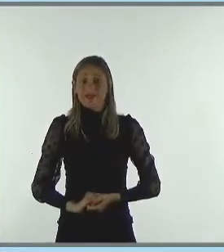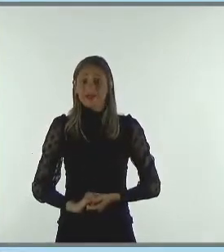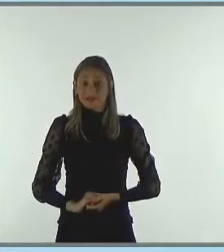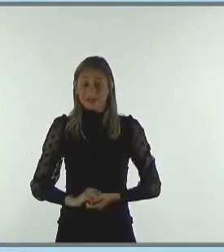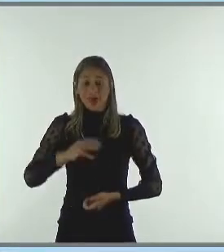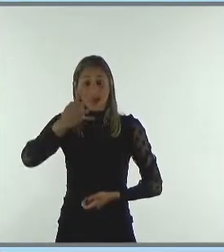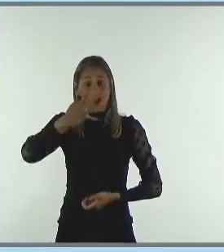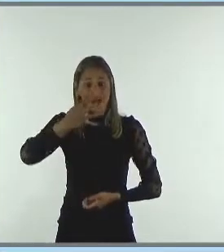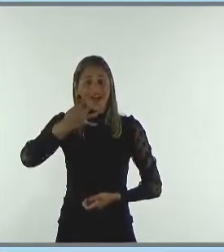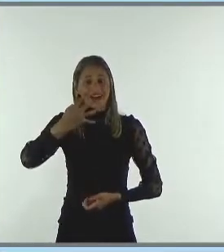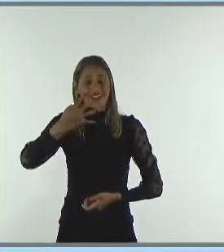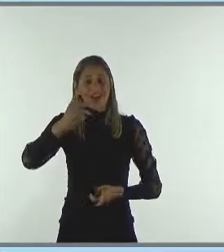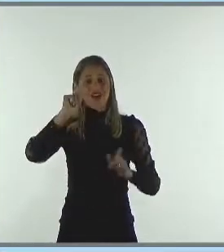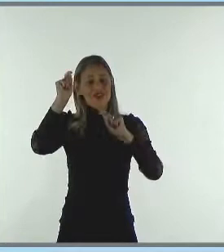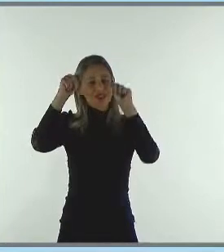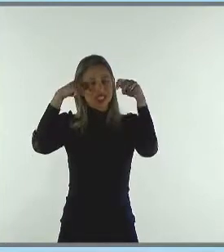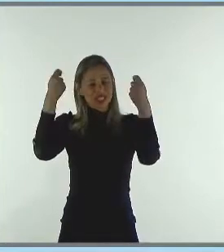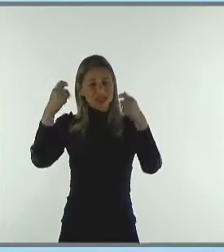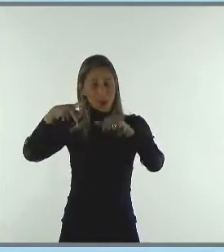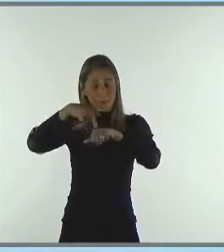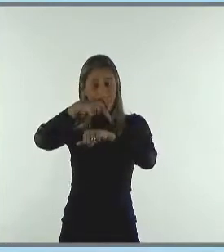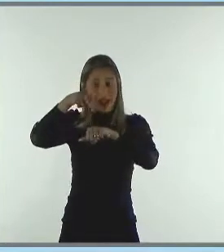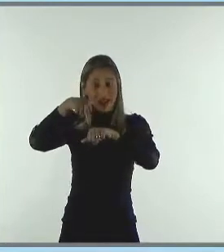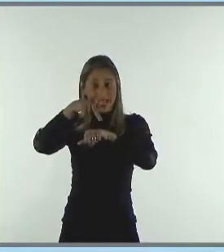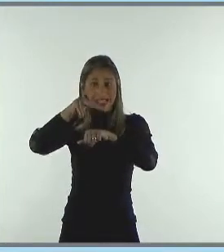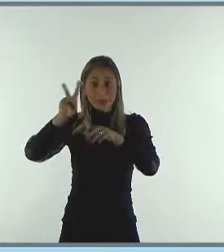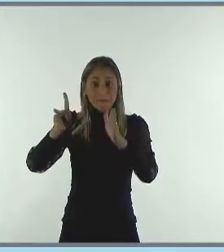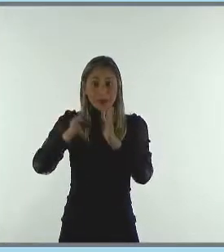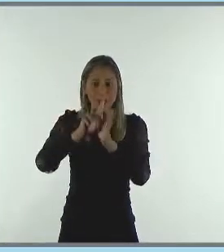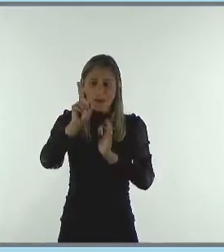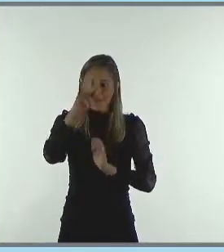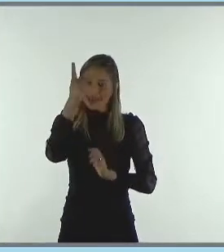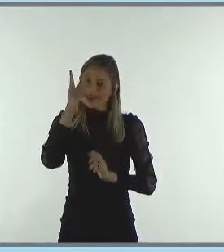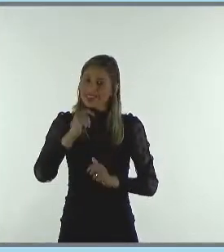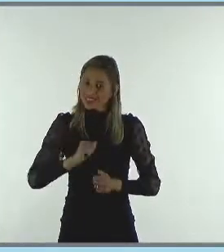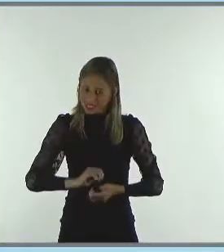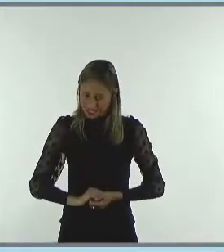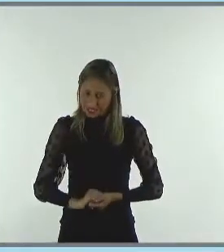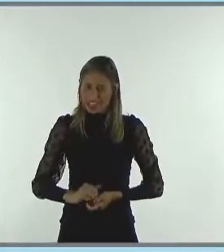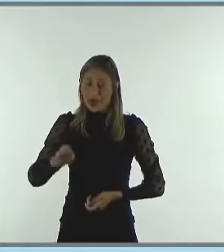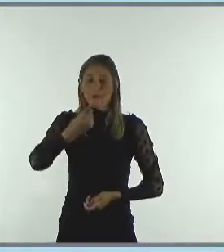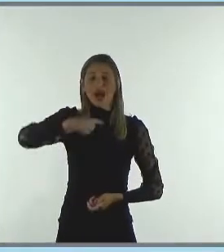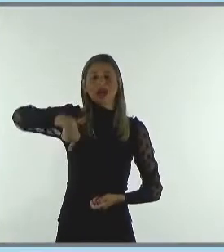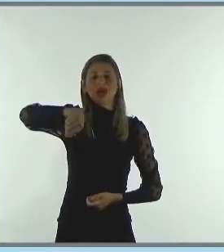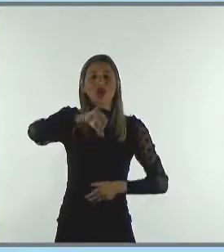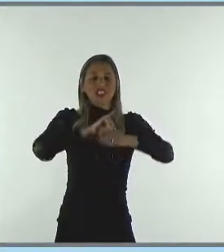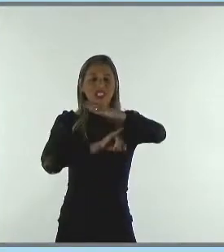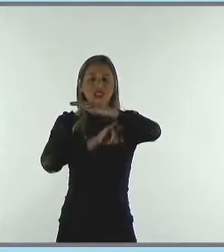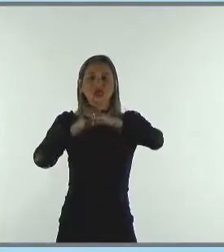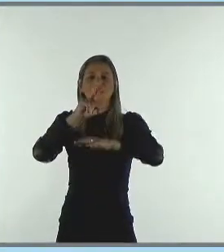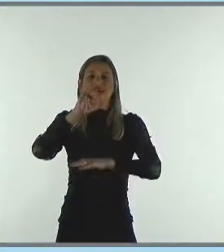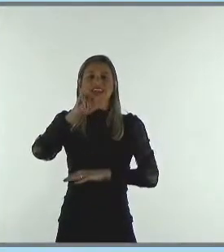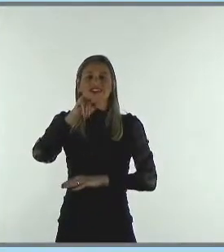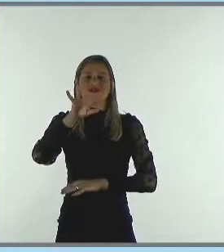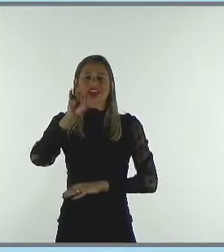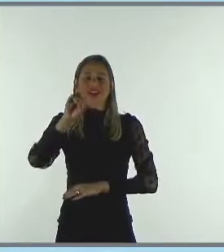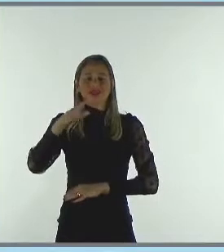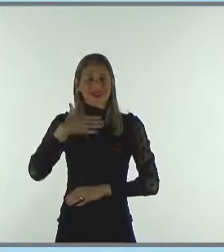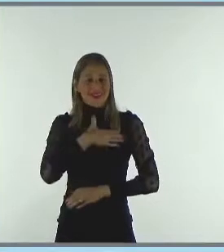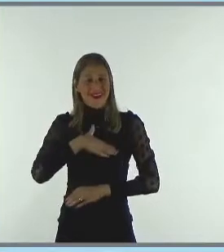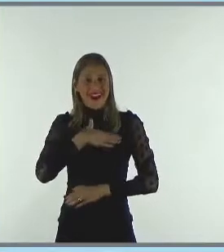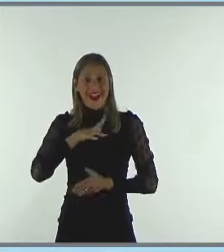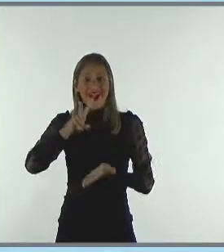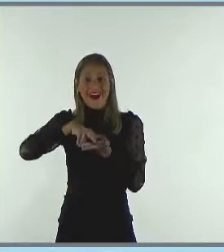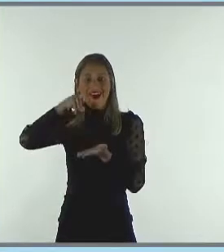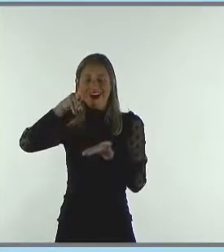quarta edição do Festival Internacional Literário de Belo Horizonte. Para nós do Instituto Periférico é uma alegria